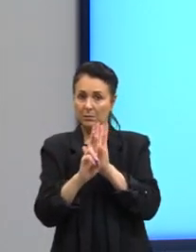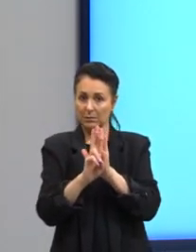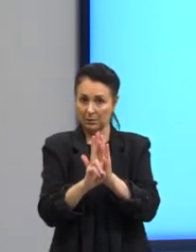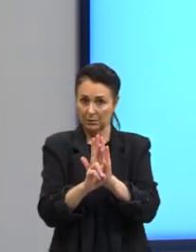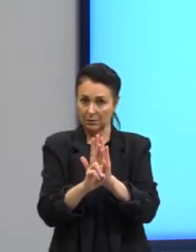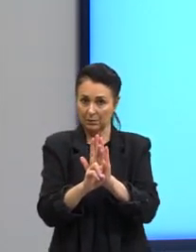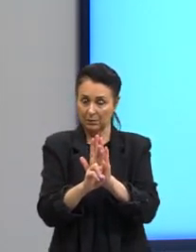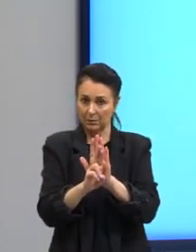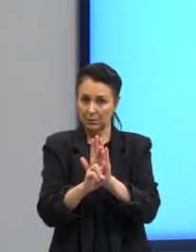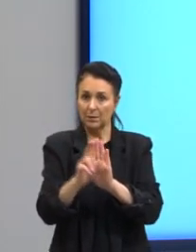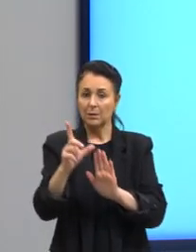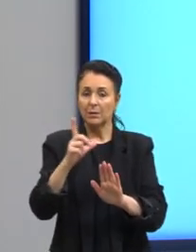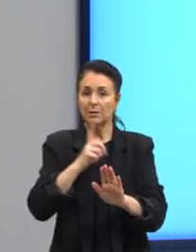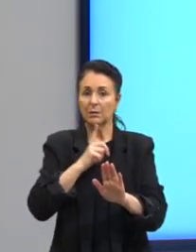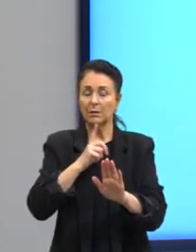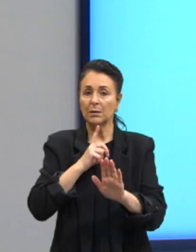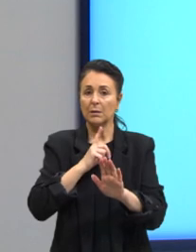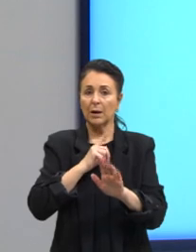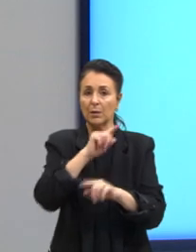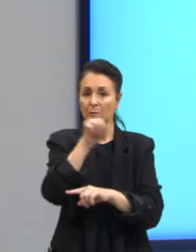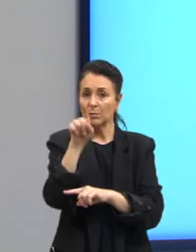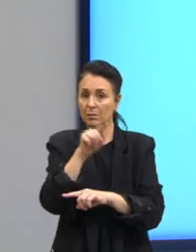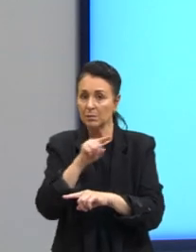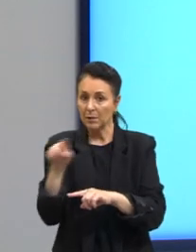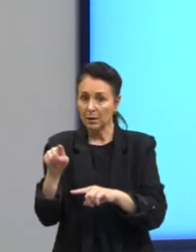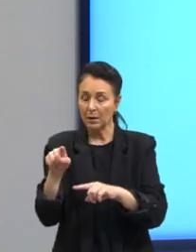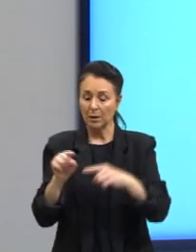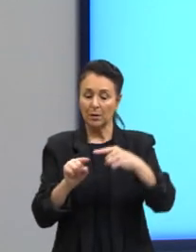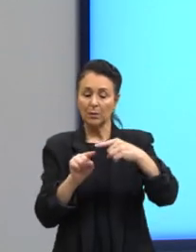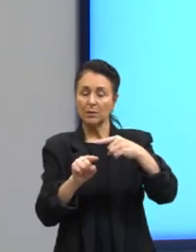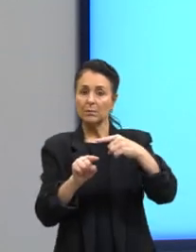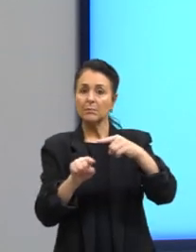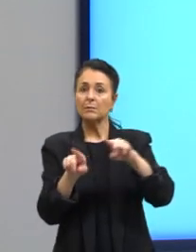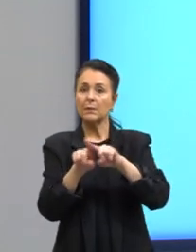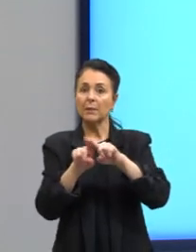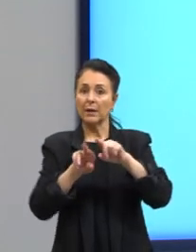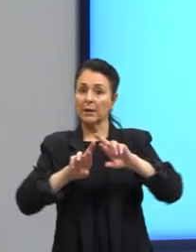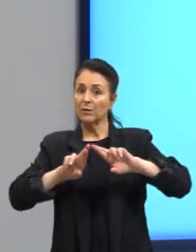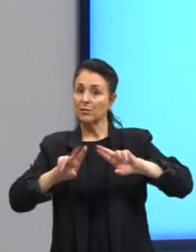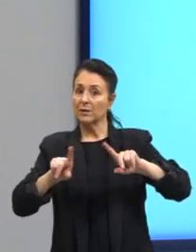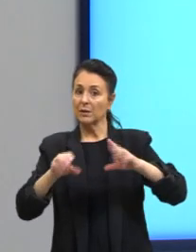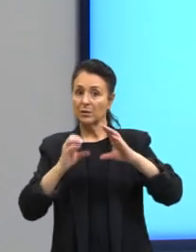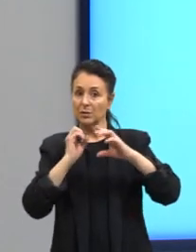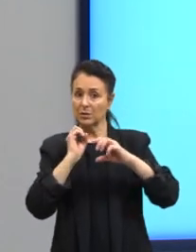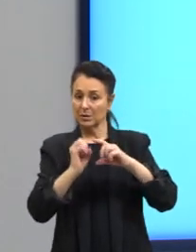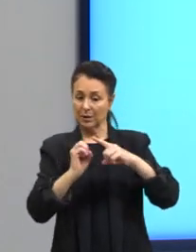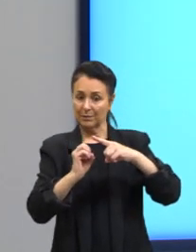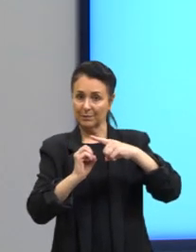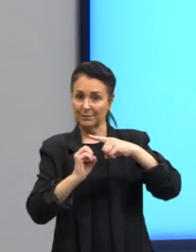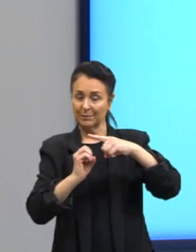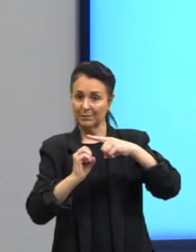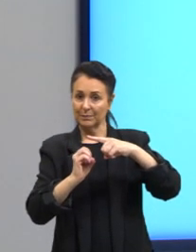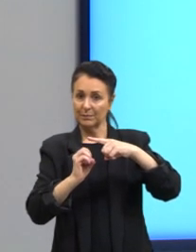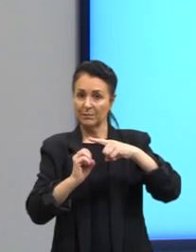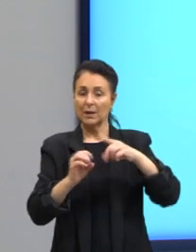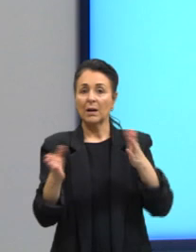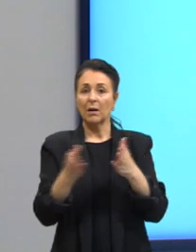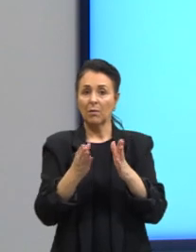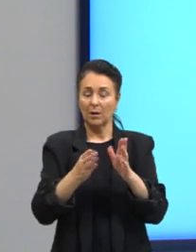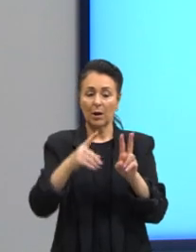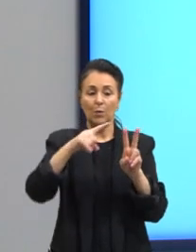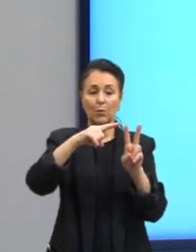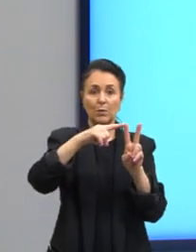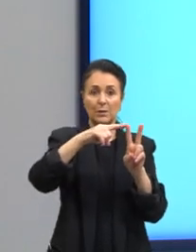onde nós temos inteiros inteiros e denominador então é o inteiro diferente de zero e já use